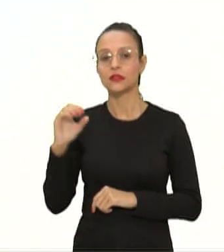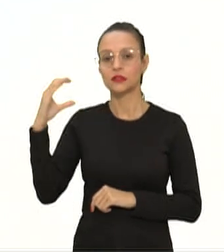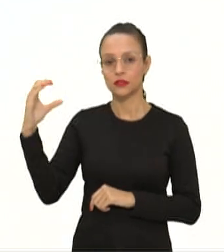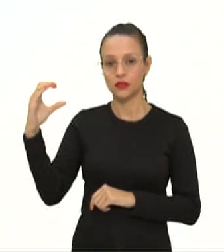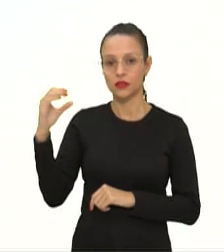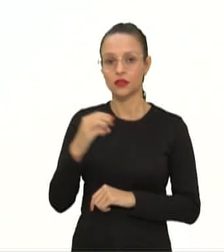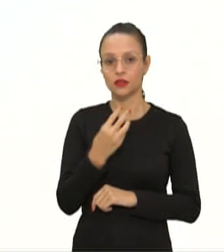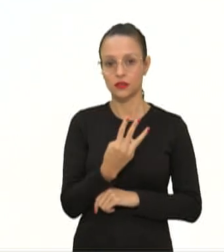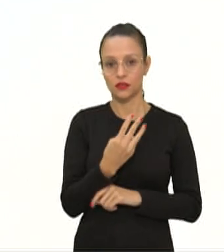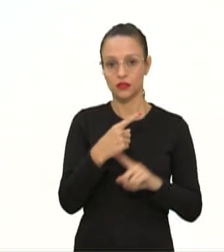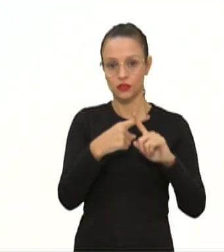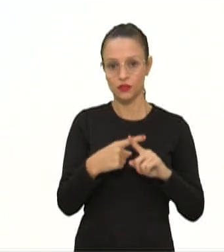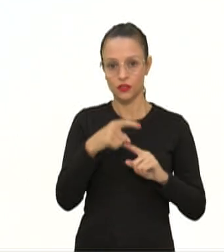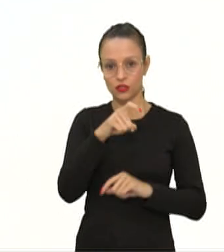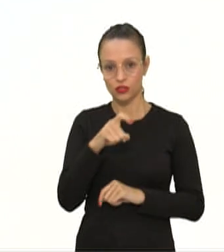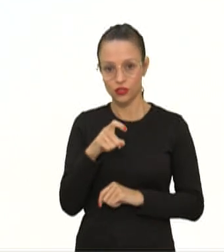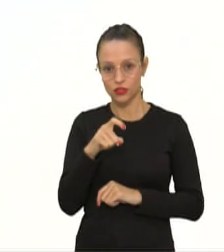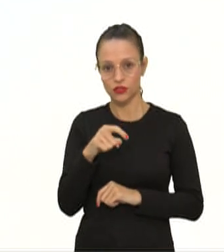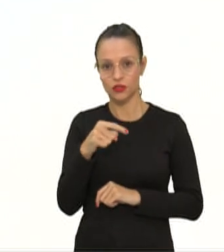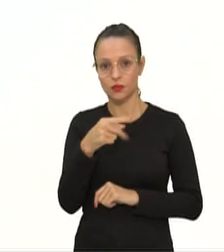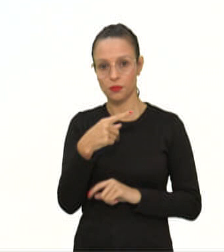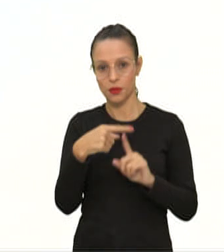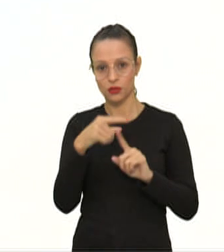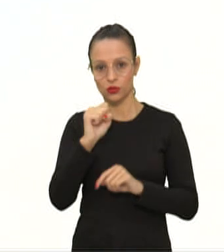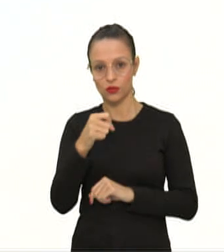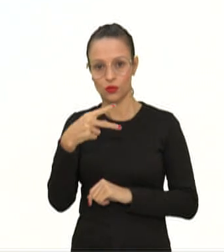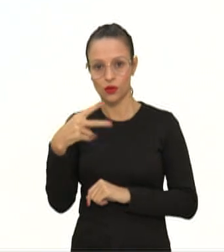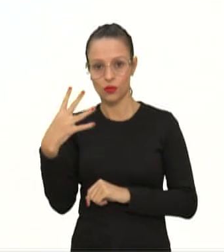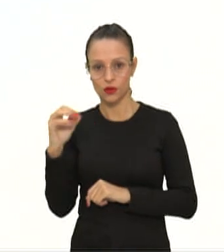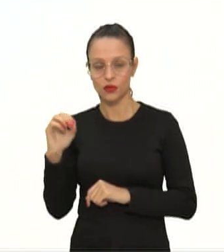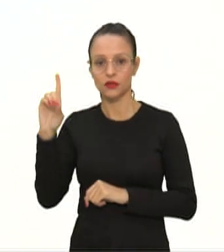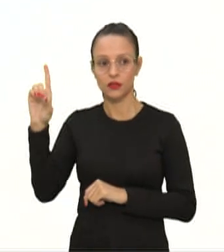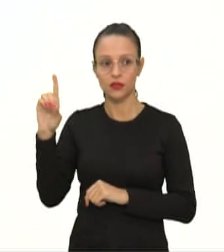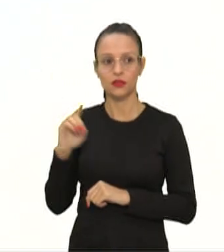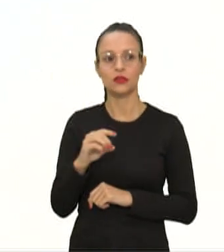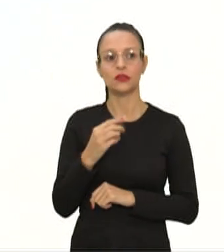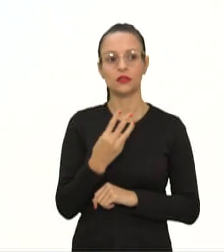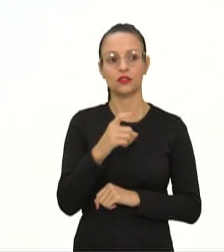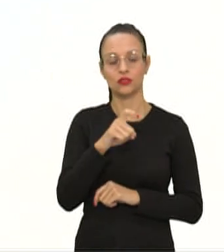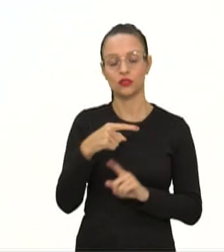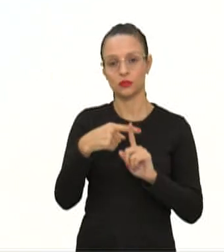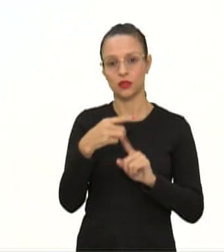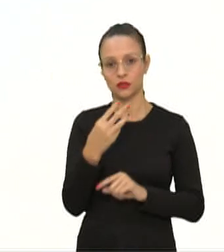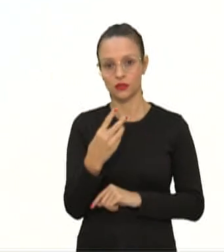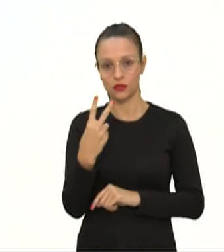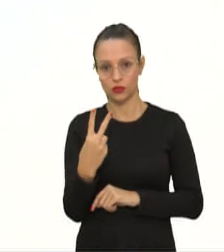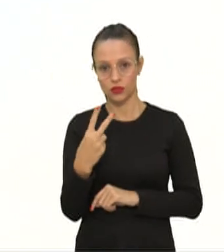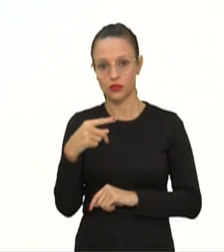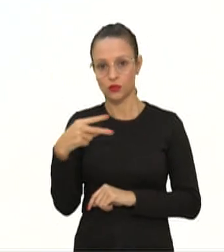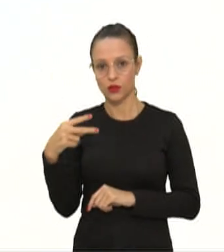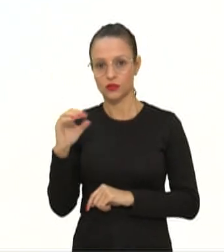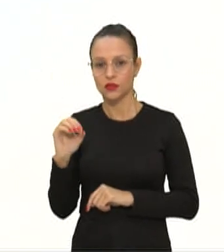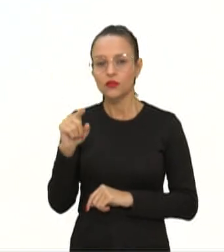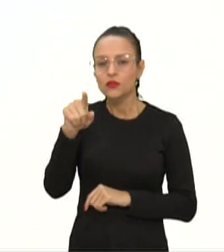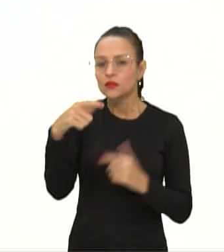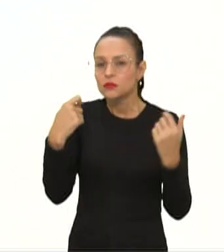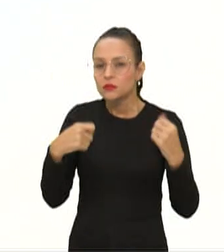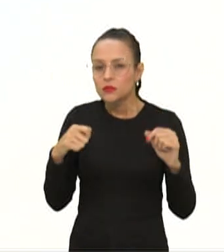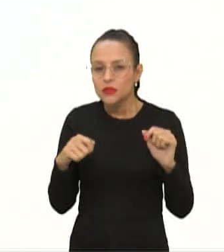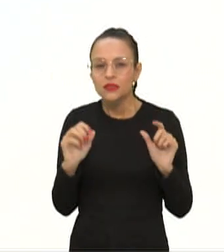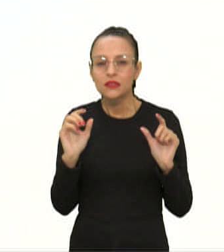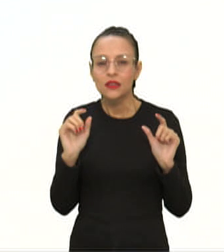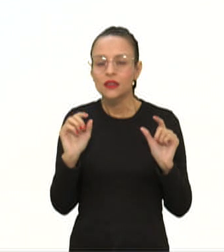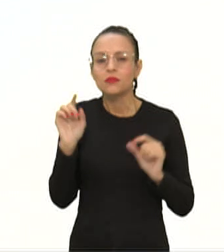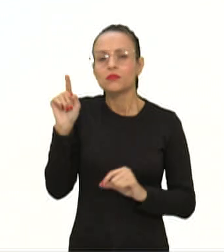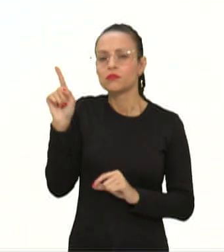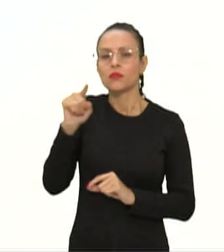C, 3 vezes x mais 8 igual a 40. E a letra D, 3x mais 32 igual a 0. Você não precisa anotar todas as alternativas. Escreve